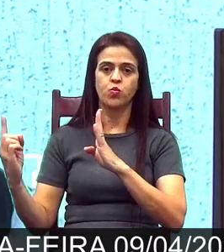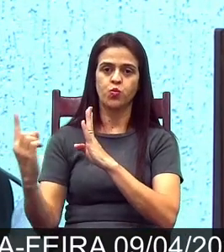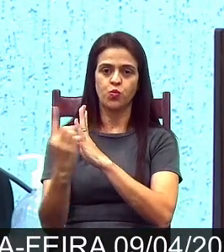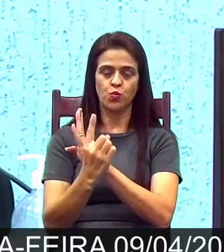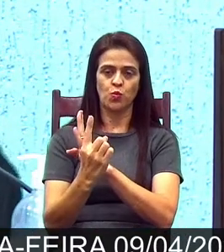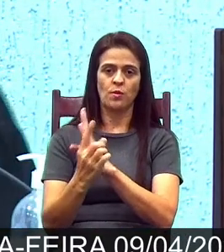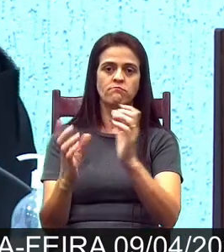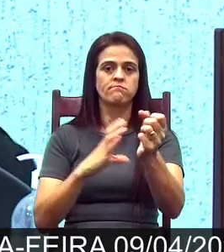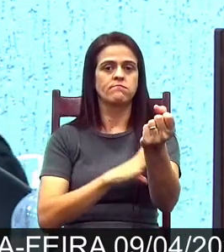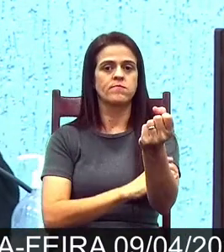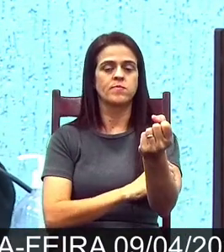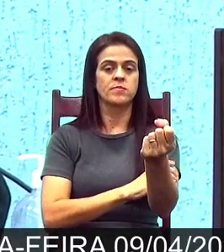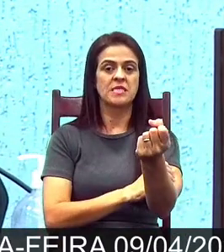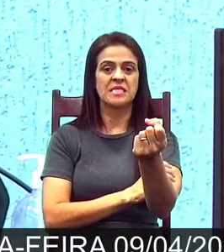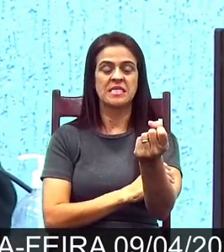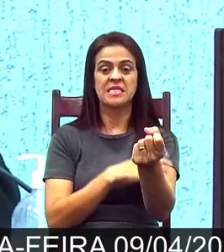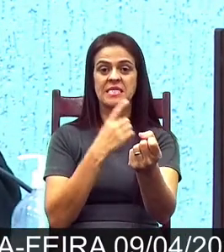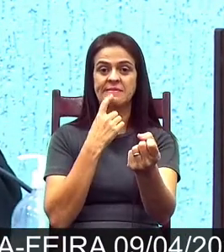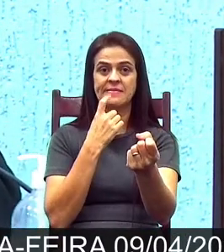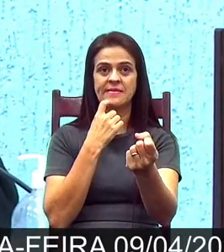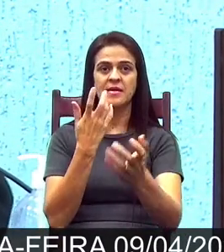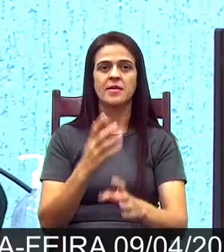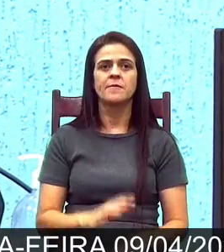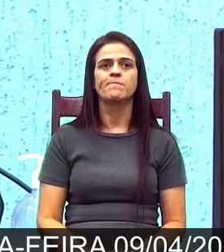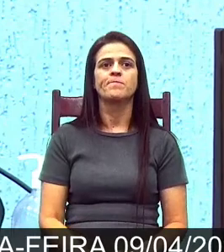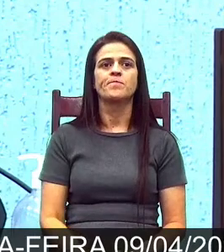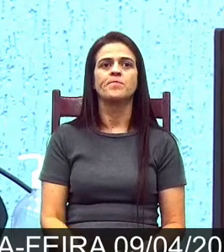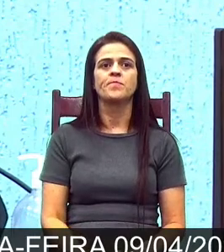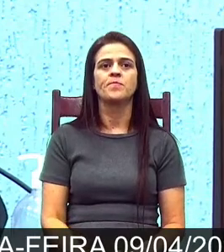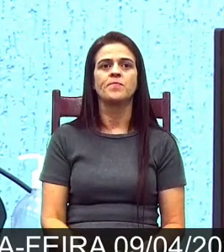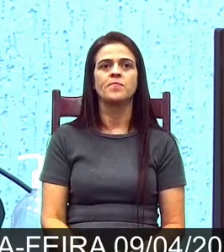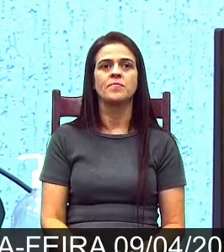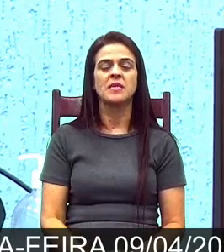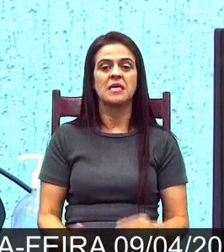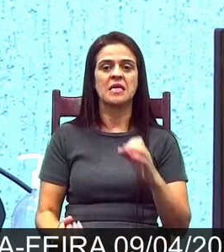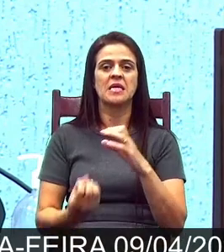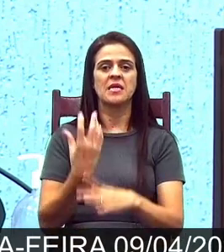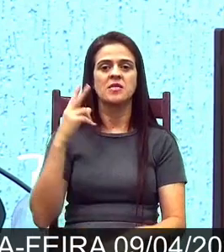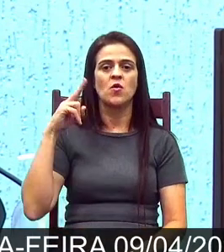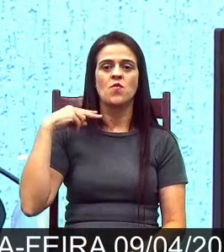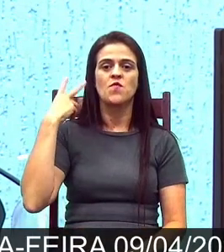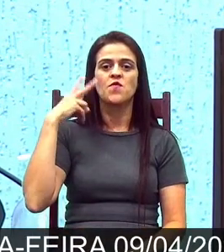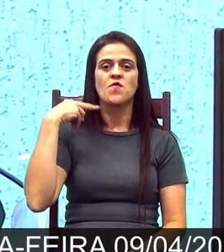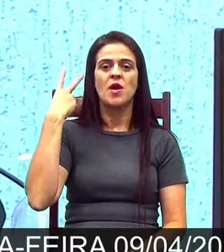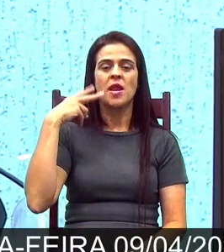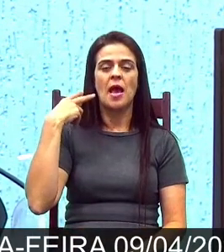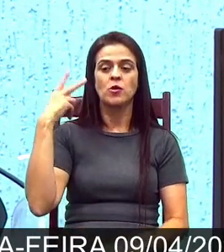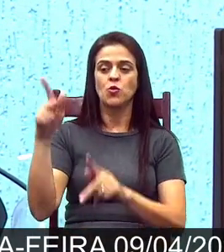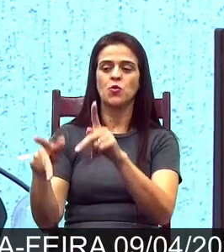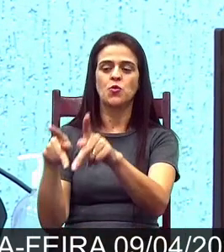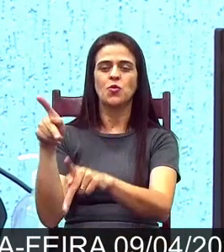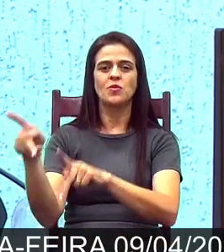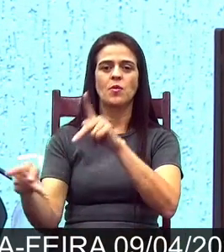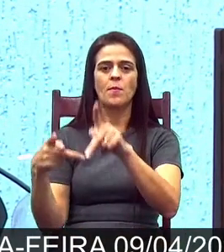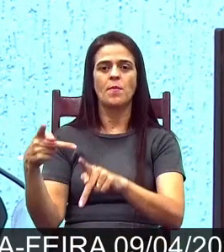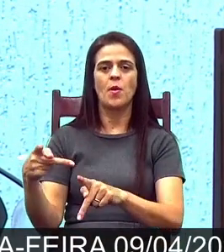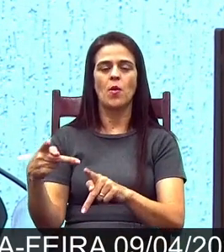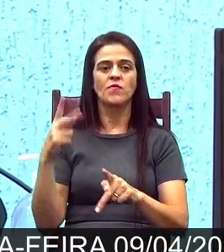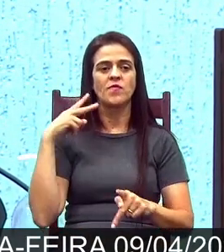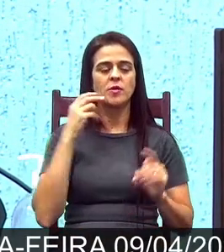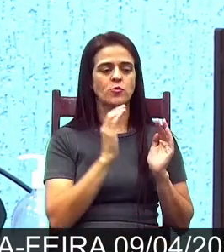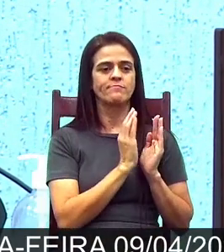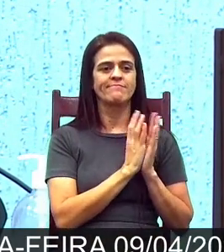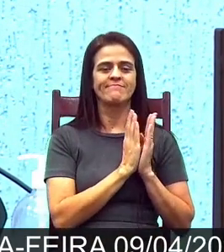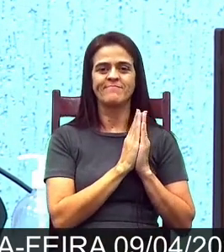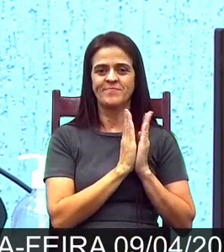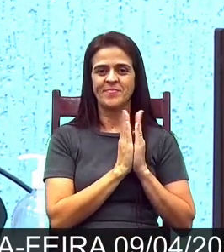comerciais e serviços similares da outras providências. De autoria do novo vereador do Povão, Luiz Pamonheiro.